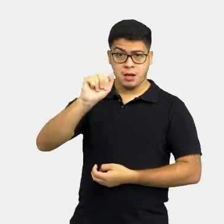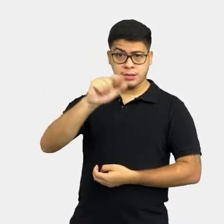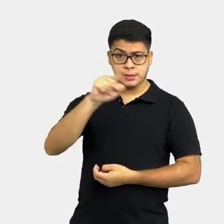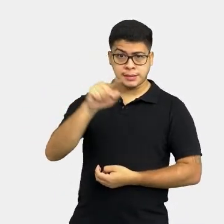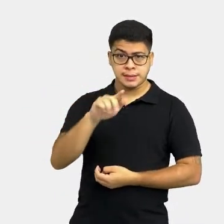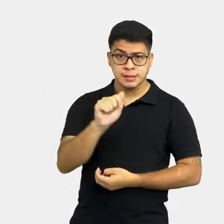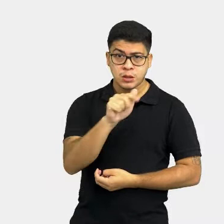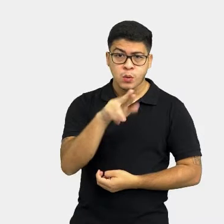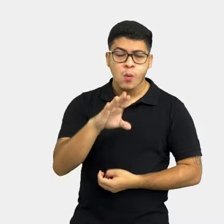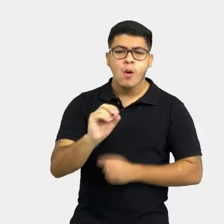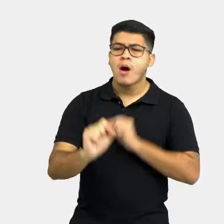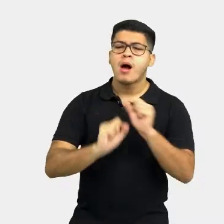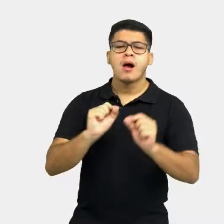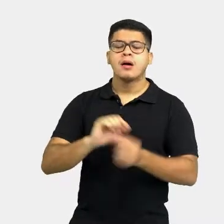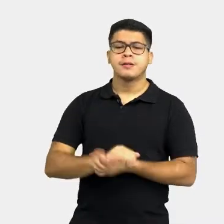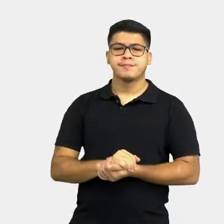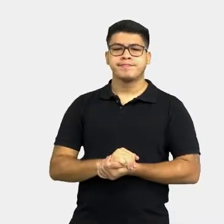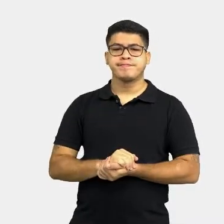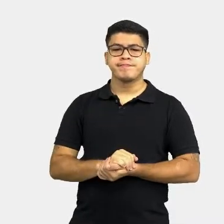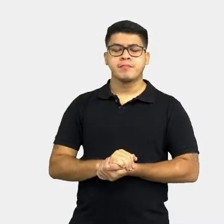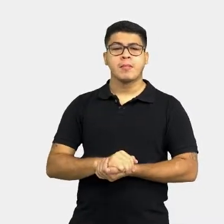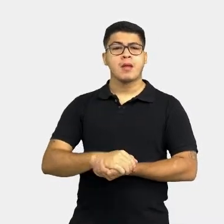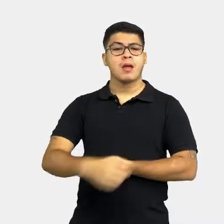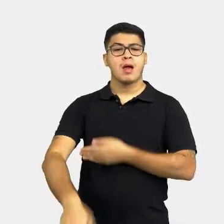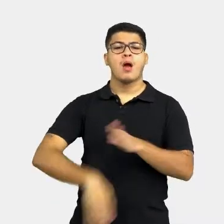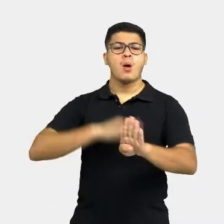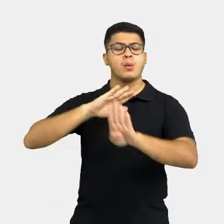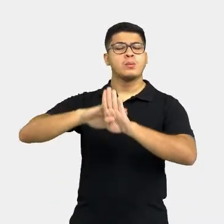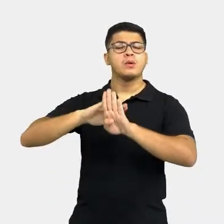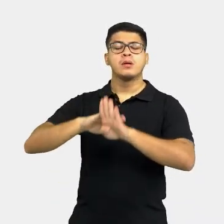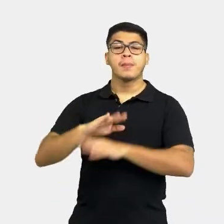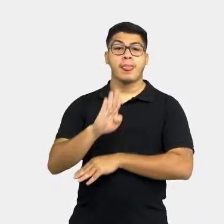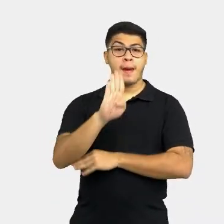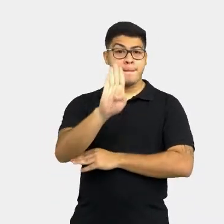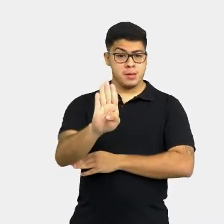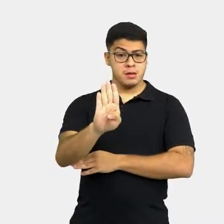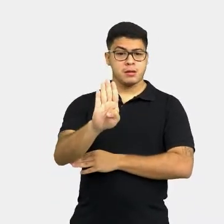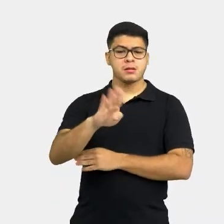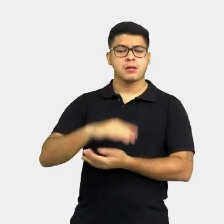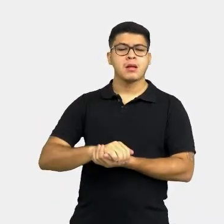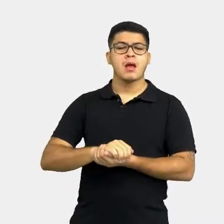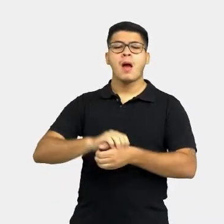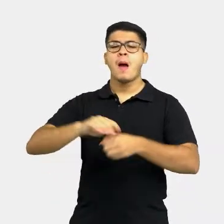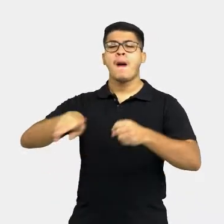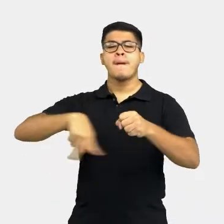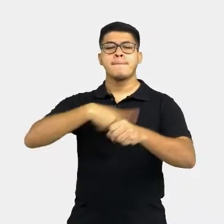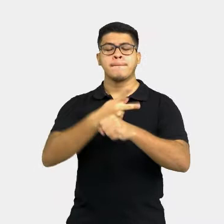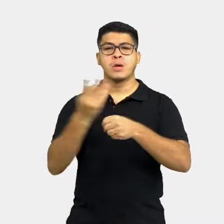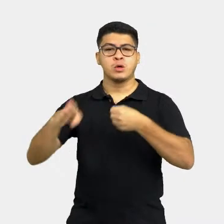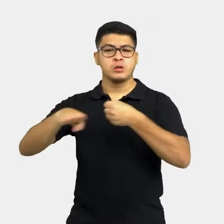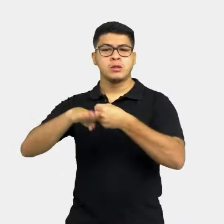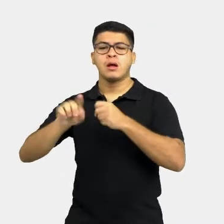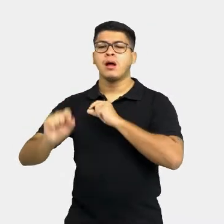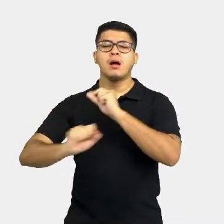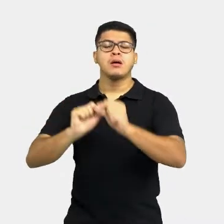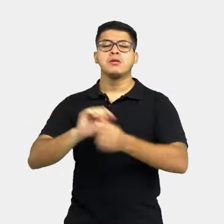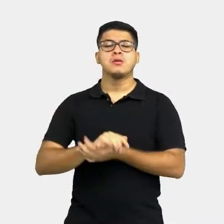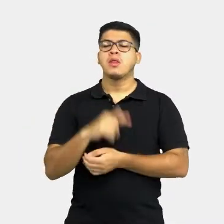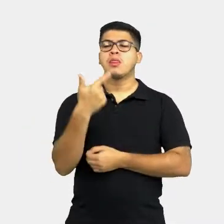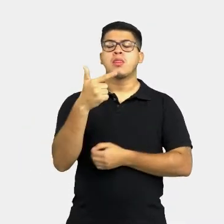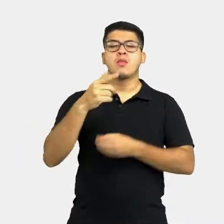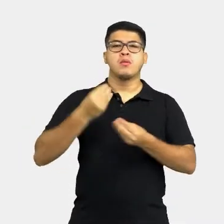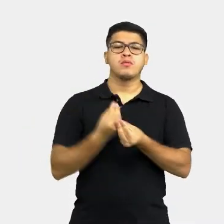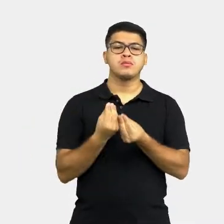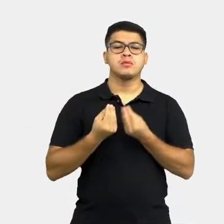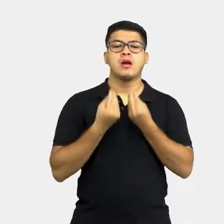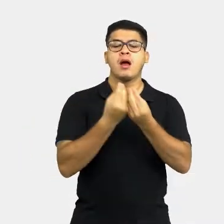a pós-modernidade não é fruto da chamada crise da razão. Letra C, a crise da razão é